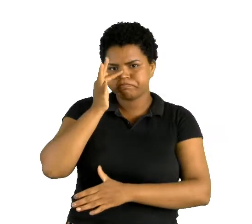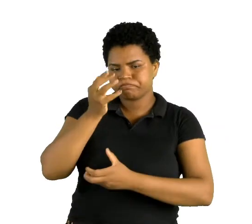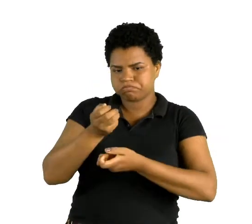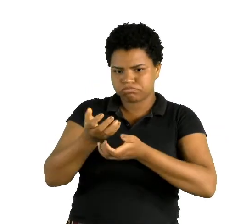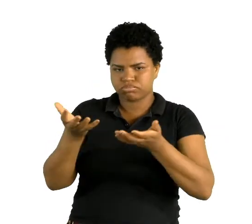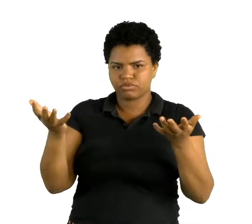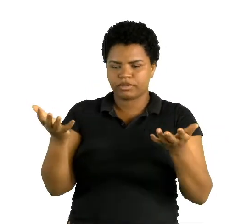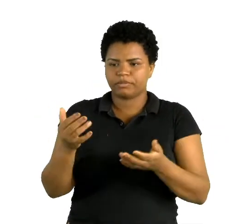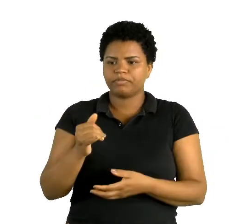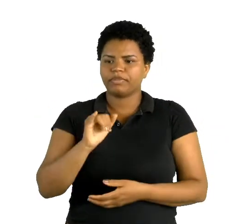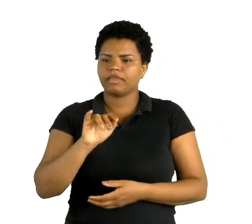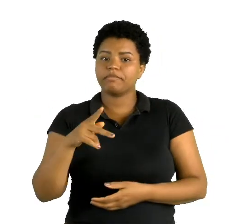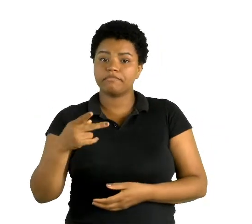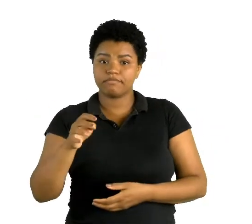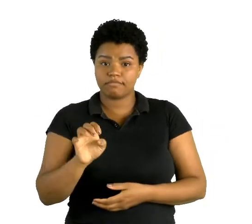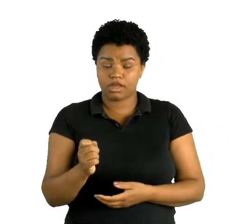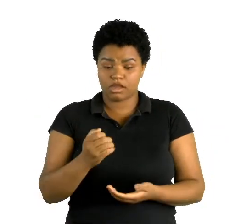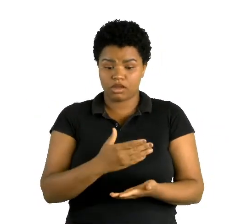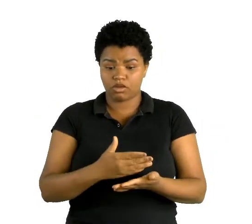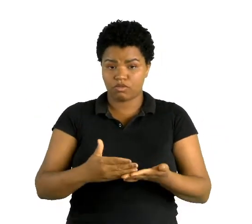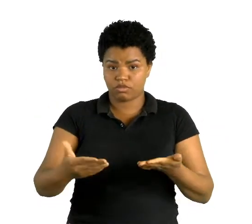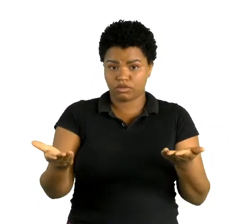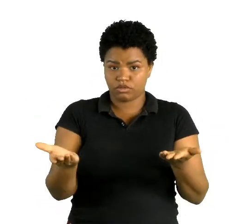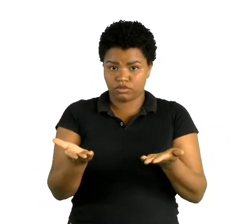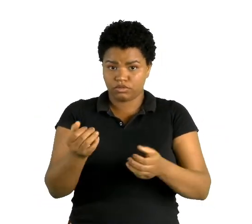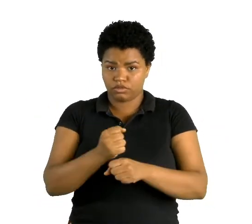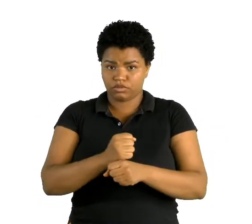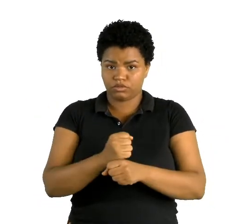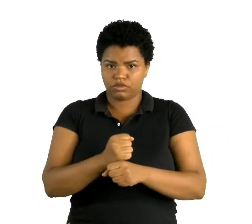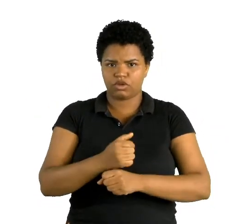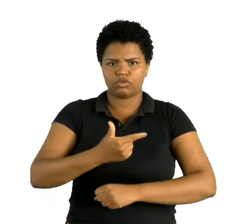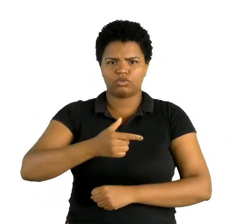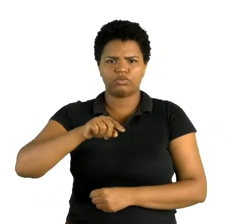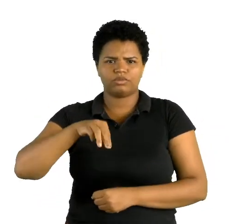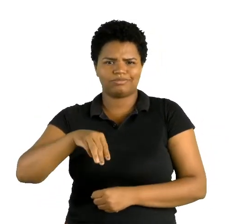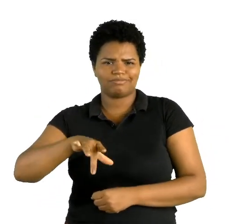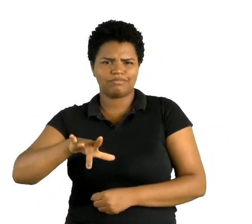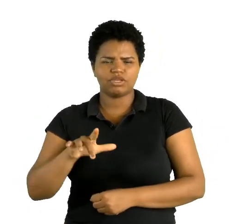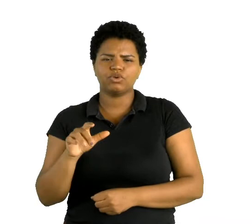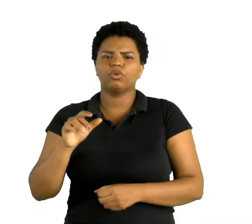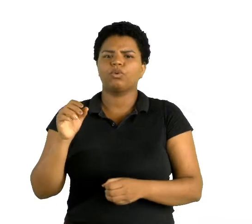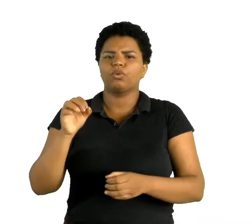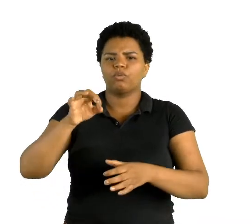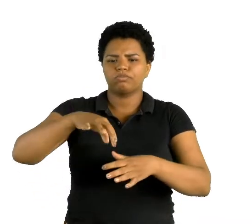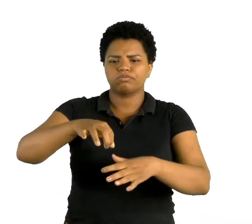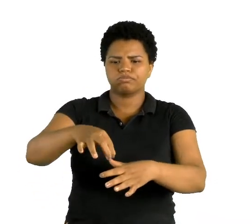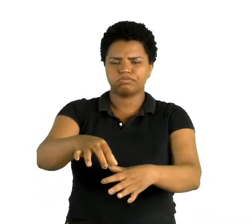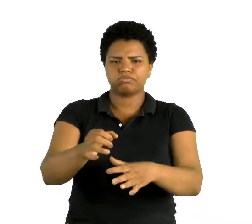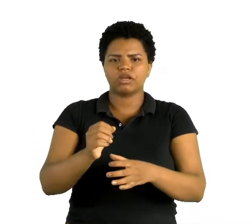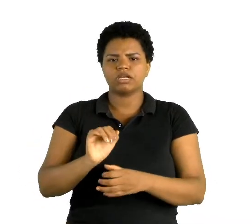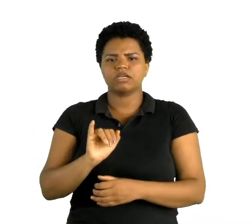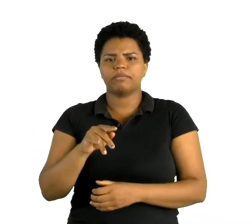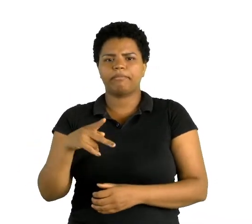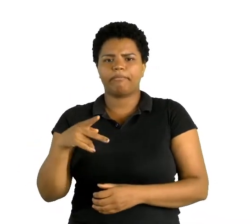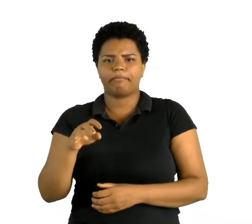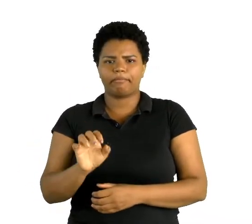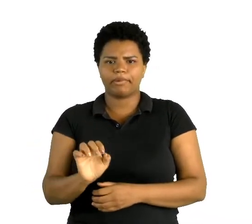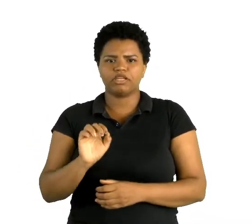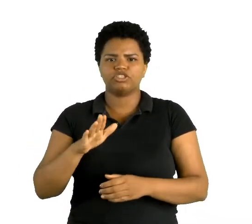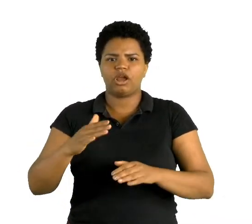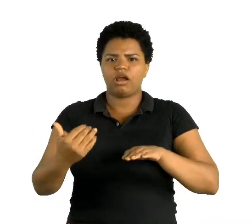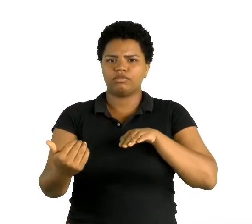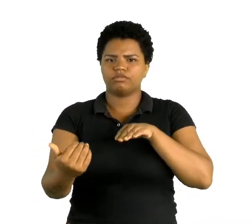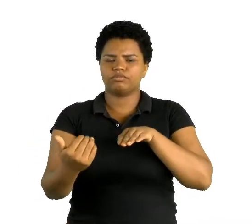IPTG, no começo deste ano, 2.000 mudas de ipês foram plantadas pela Estrada